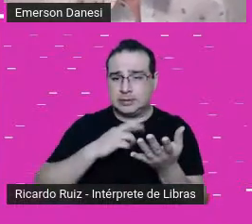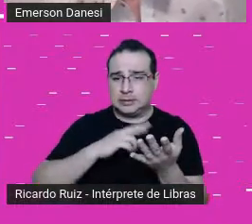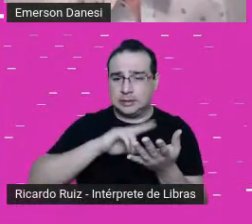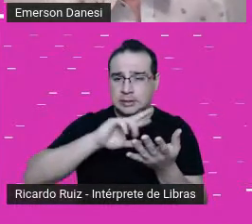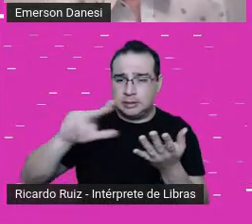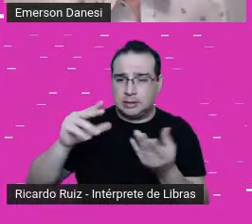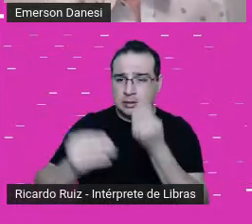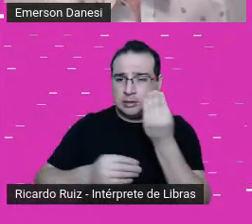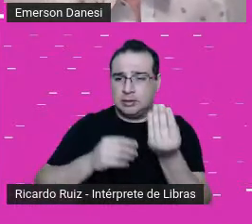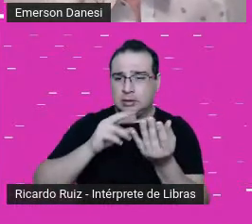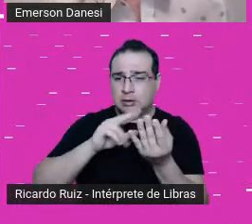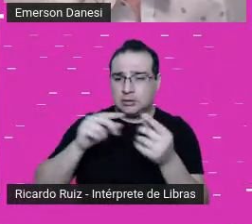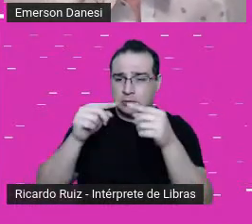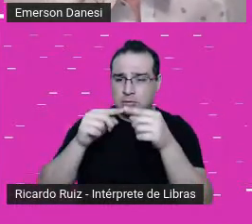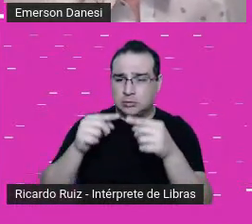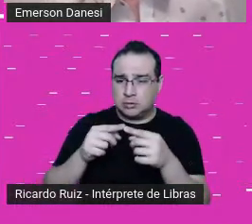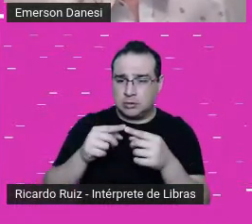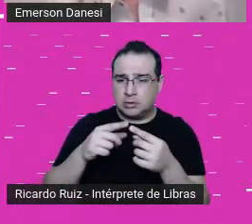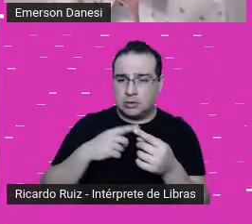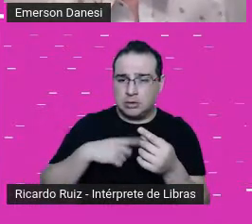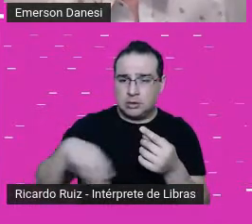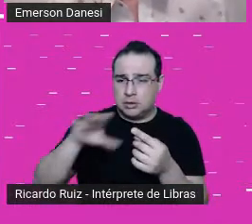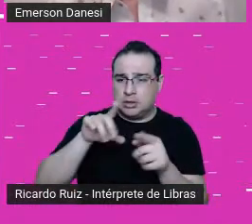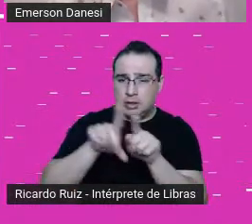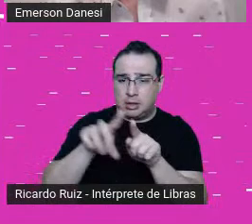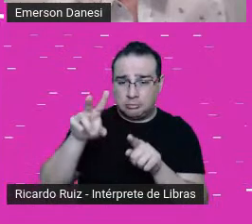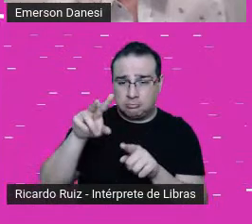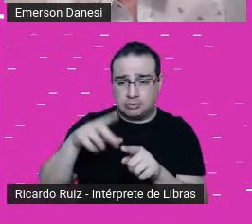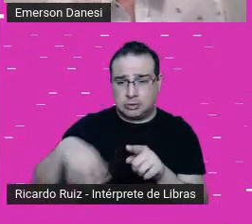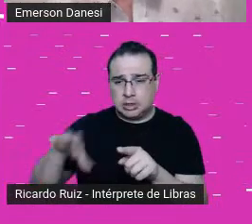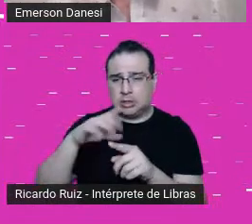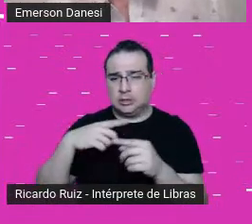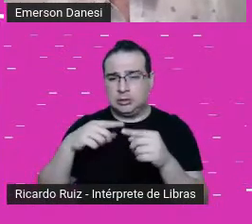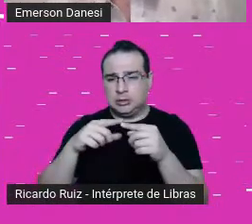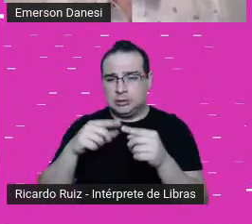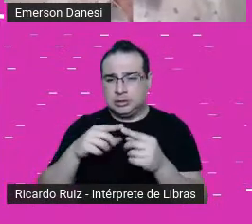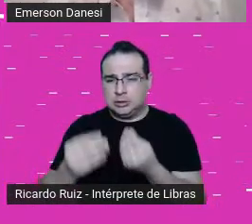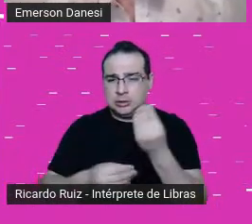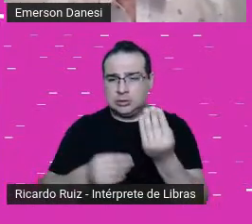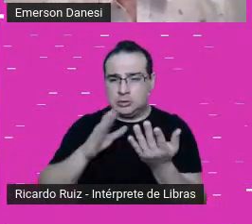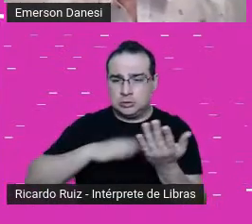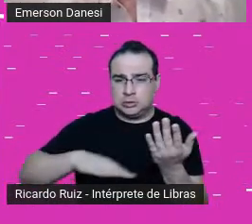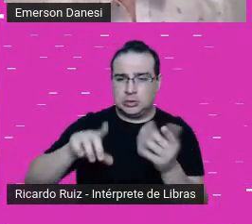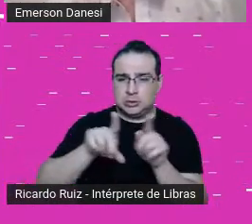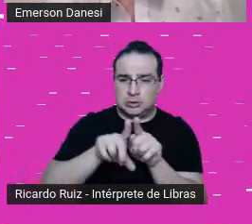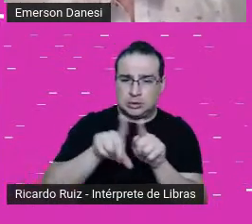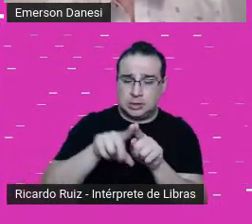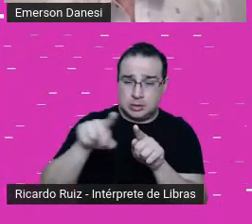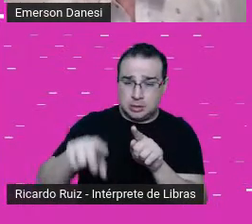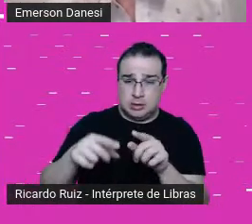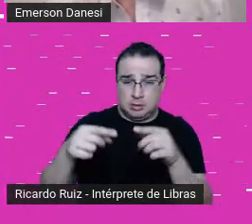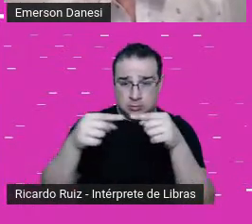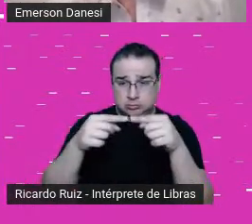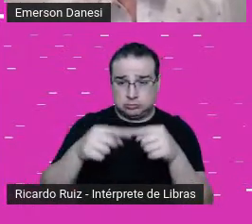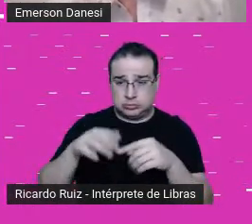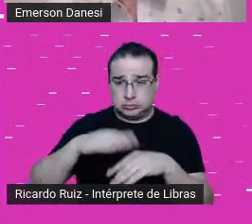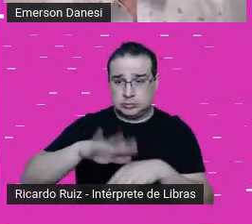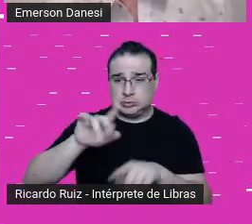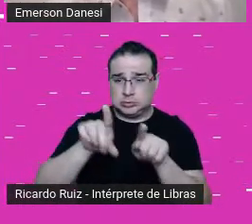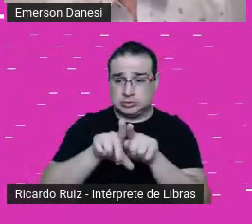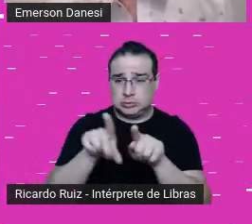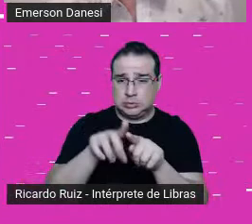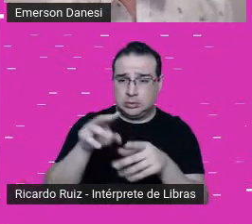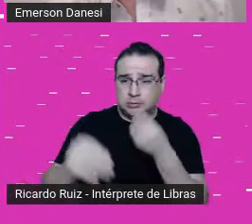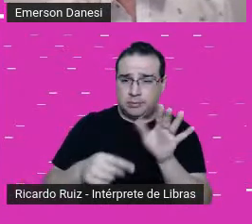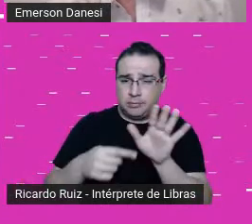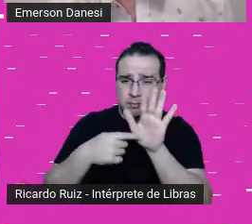o espaço do Sesc Belenzinho era muito interessante já, porque como o Sesc Belenzinho foi antes da